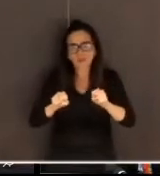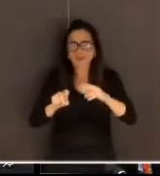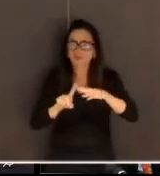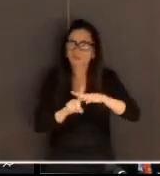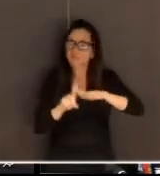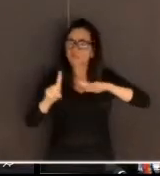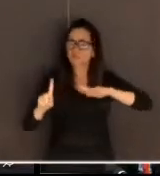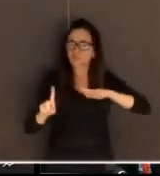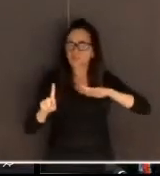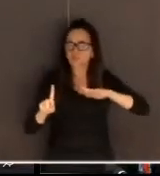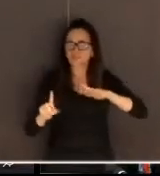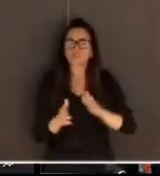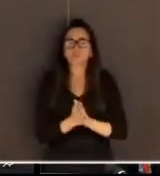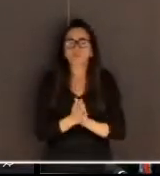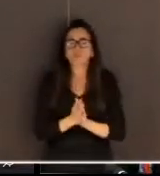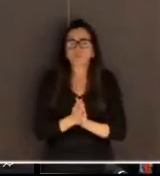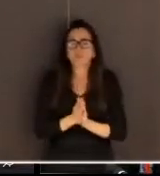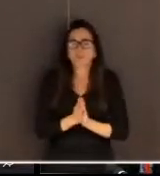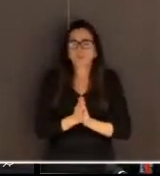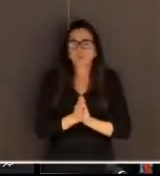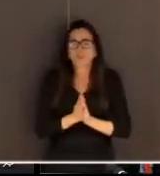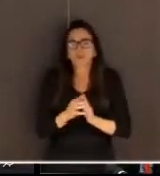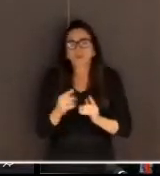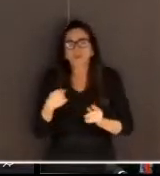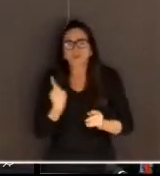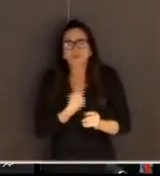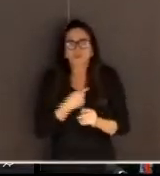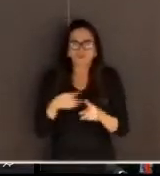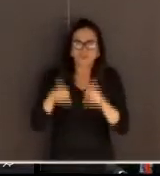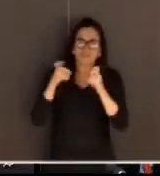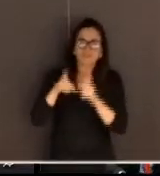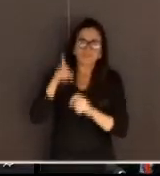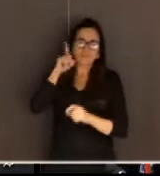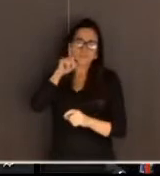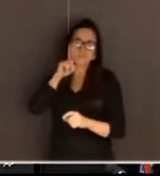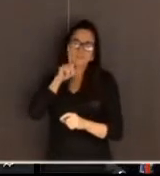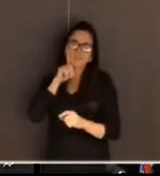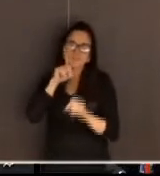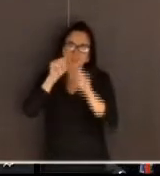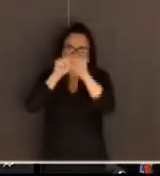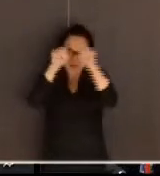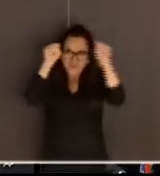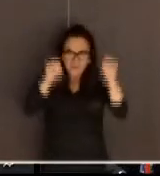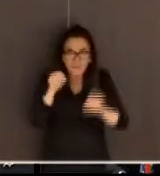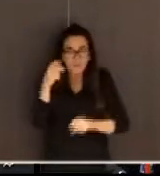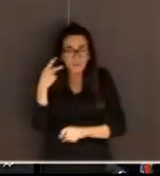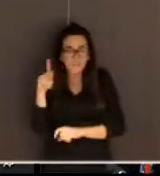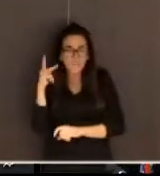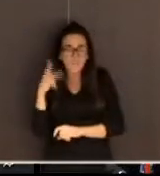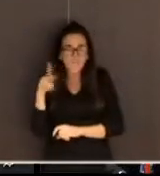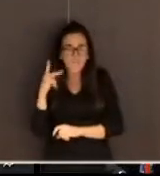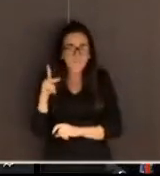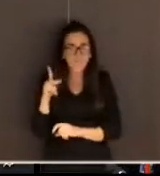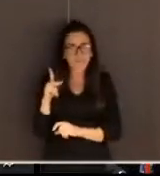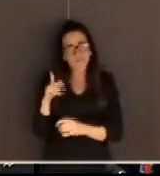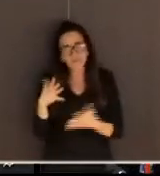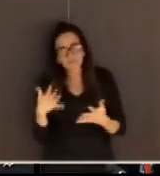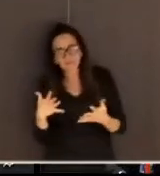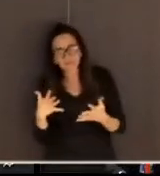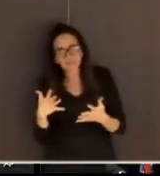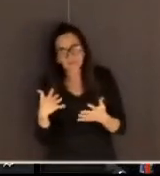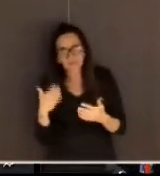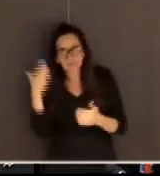nós nos lembramos do sistema anglo-americano, a exclusão probatória, nós temos muito em mente a exclusão probatória por